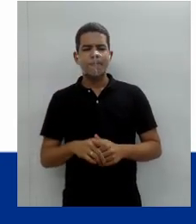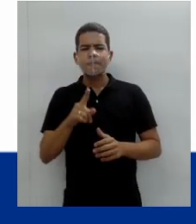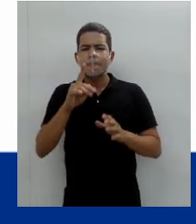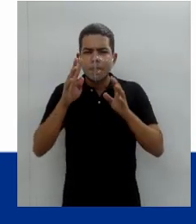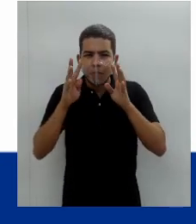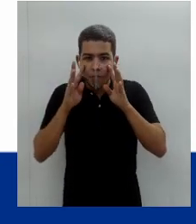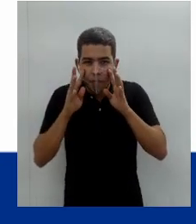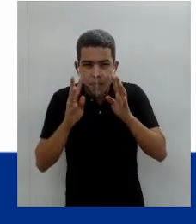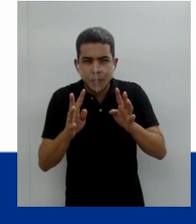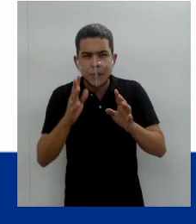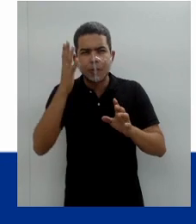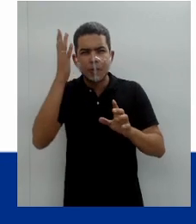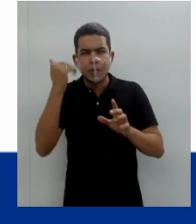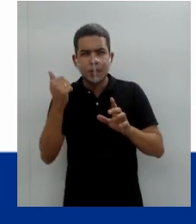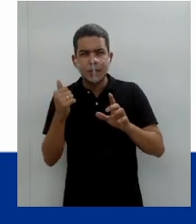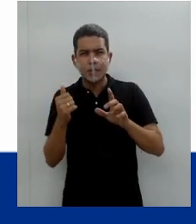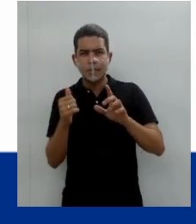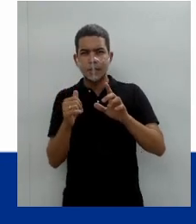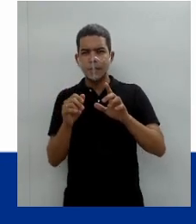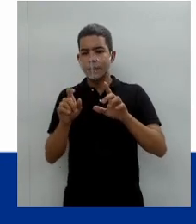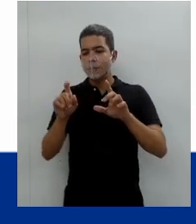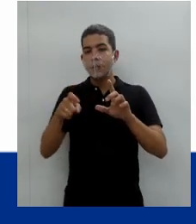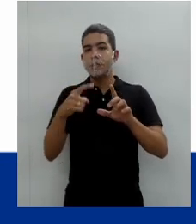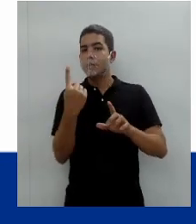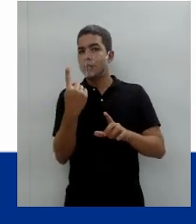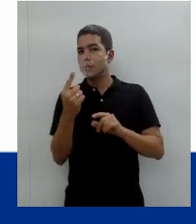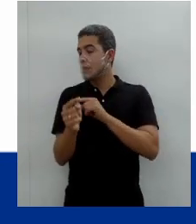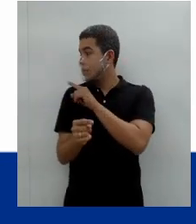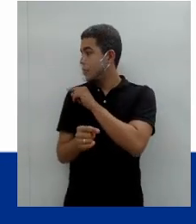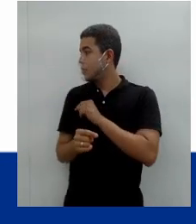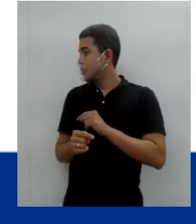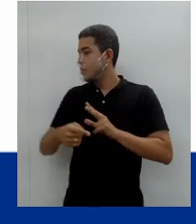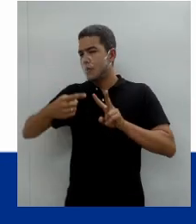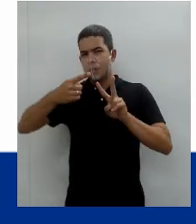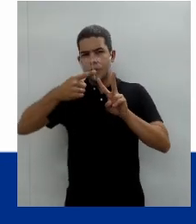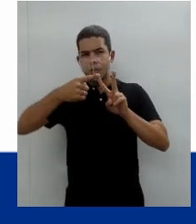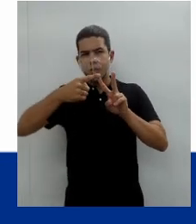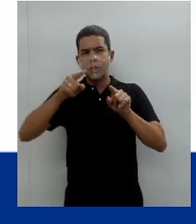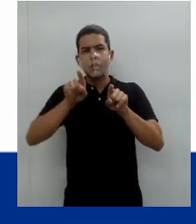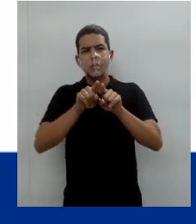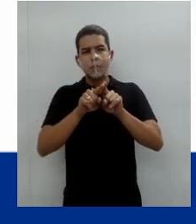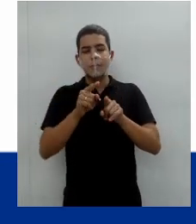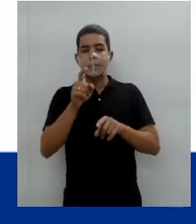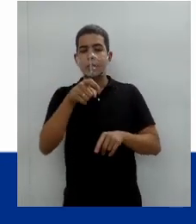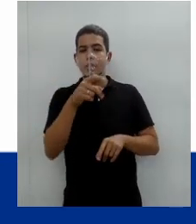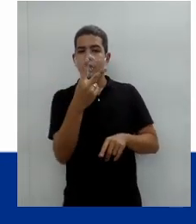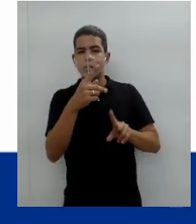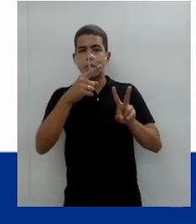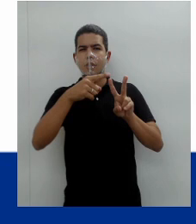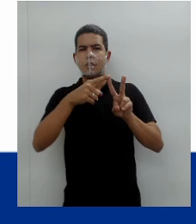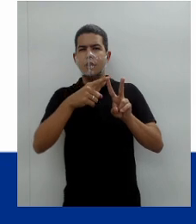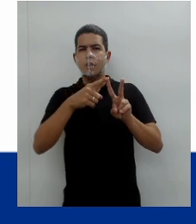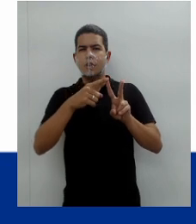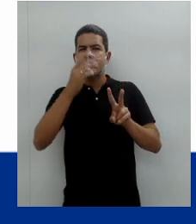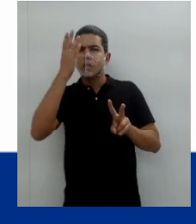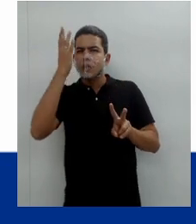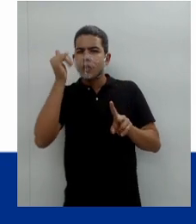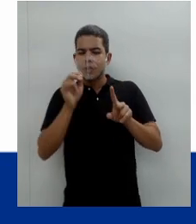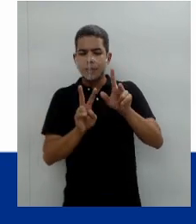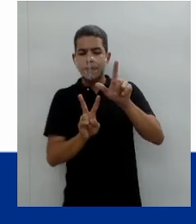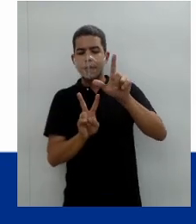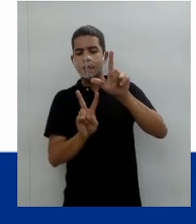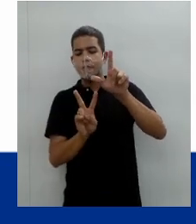Se tu sabe que aqui é uma raiz x1 e que aqui é uma raiz x2, esse x do vértice